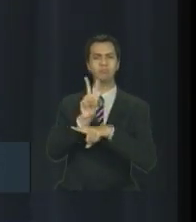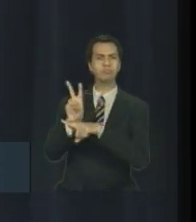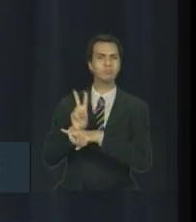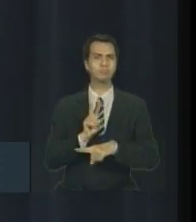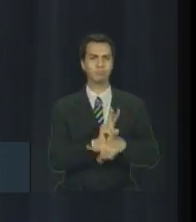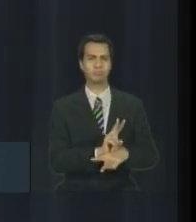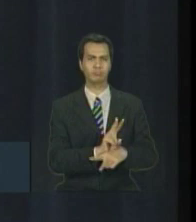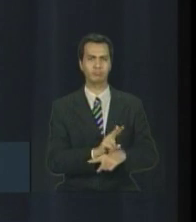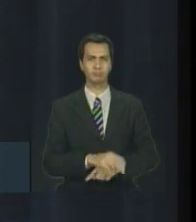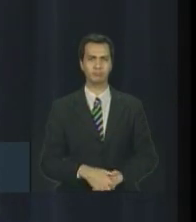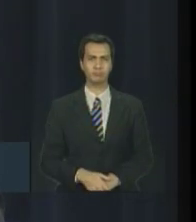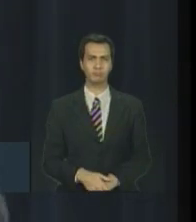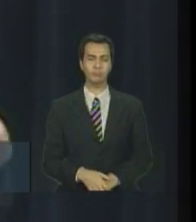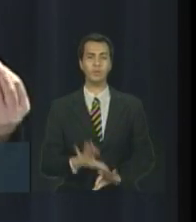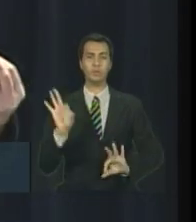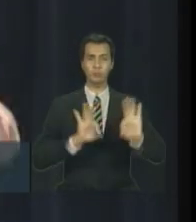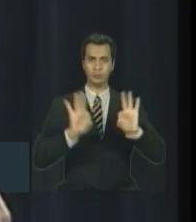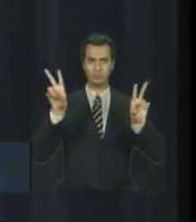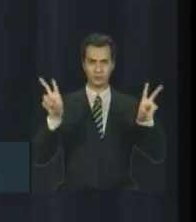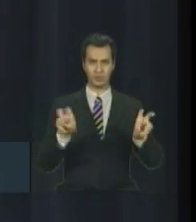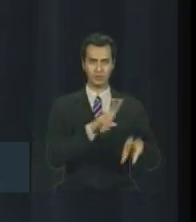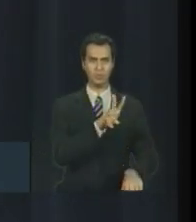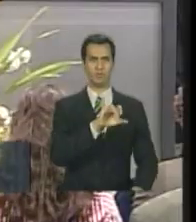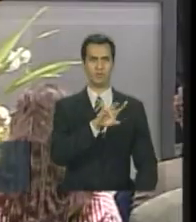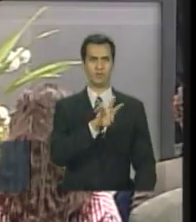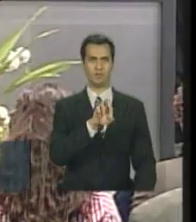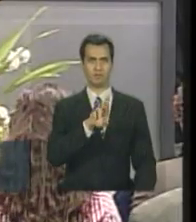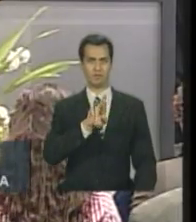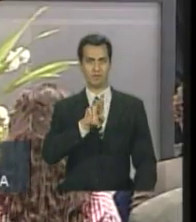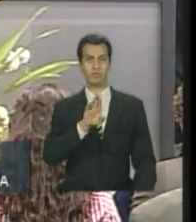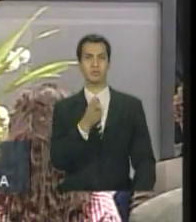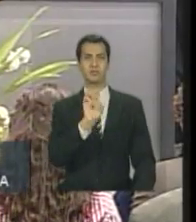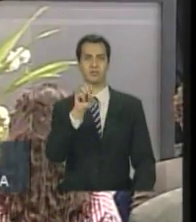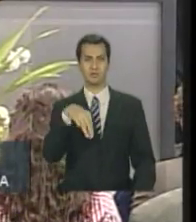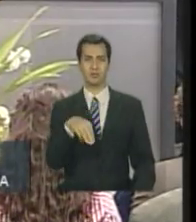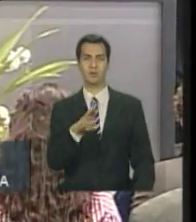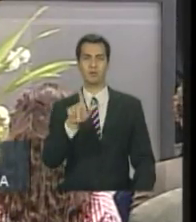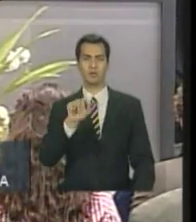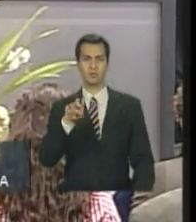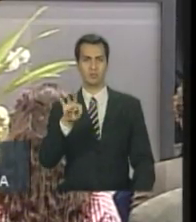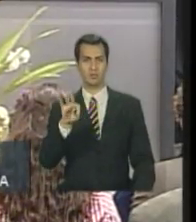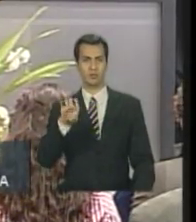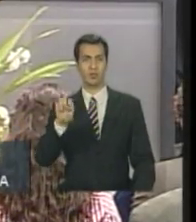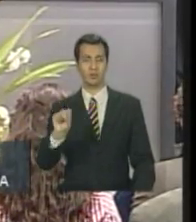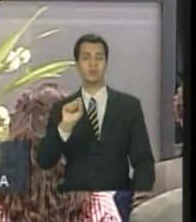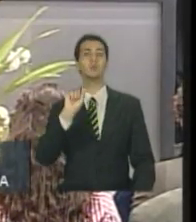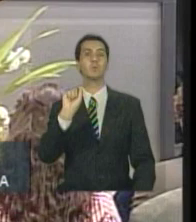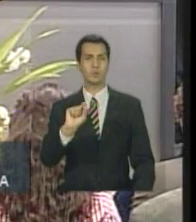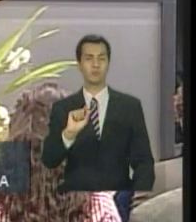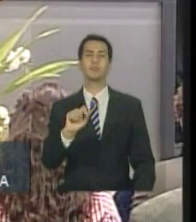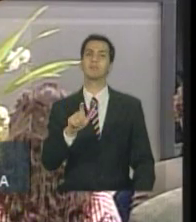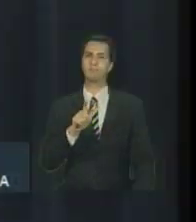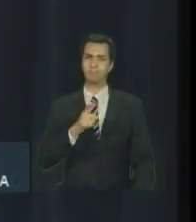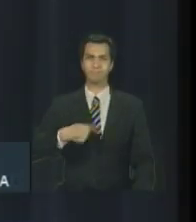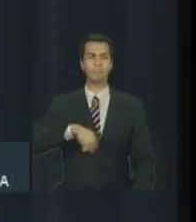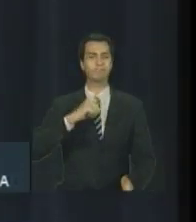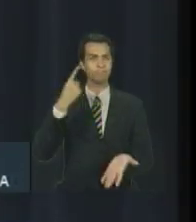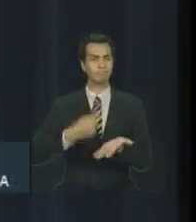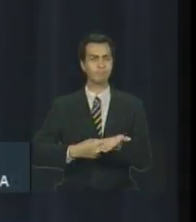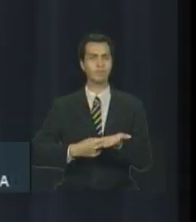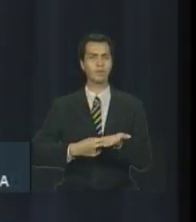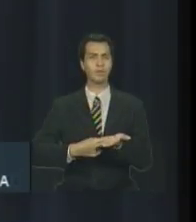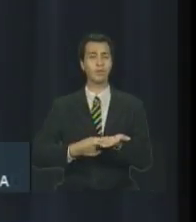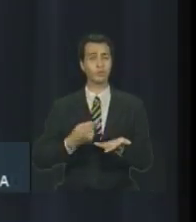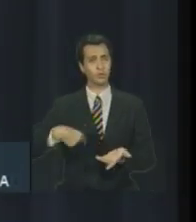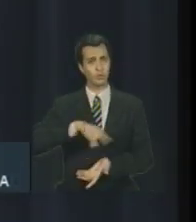partir de um conceito geral, de que nós podemos e devemos,